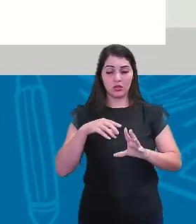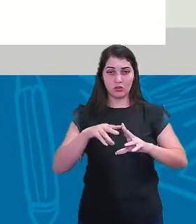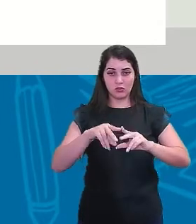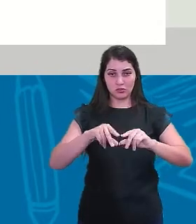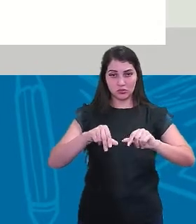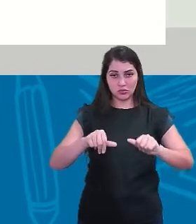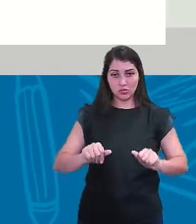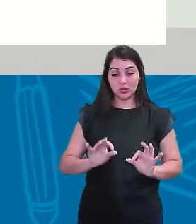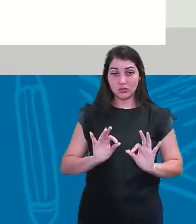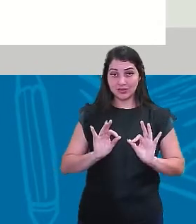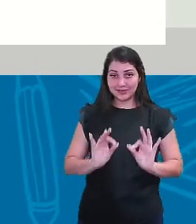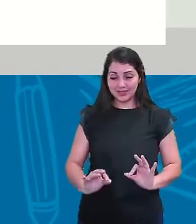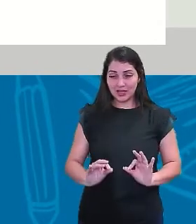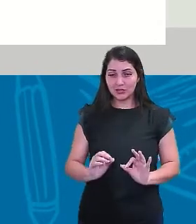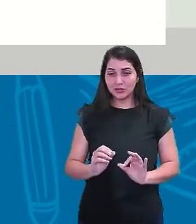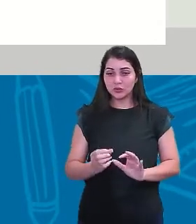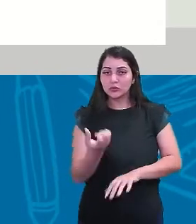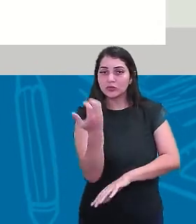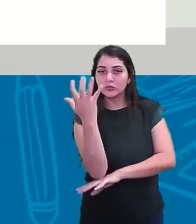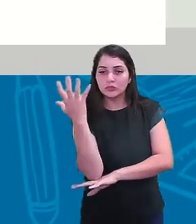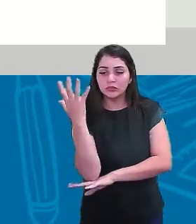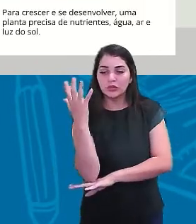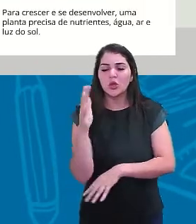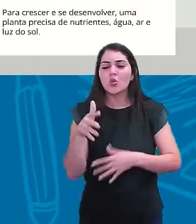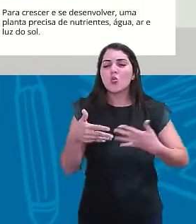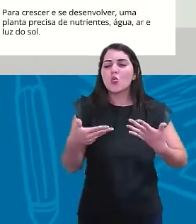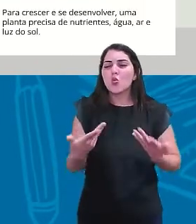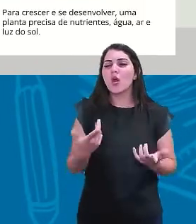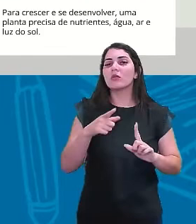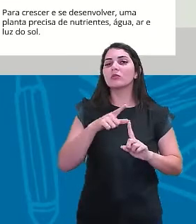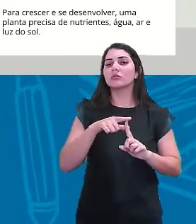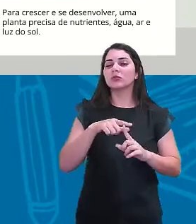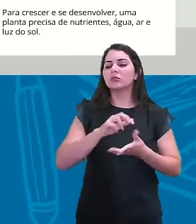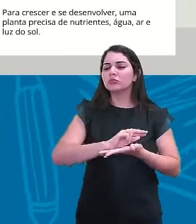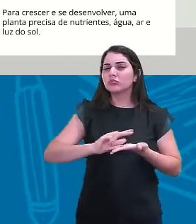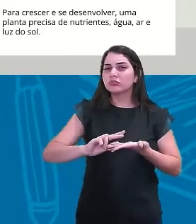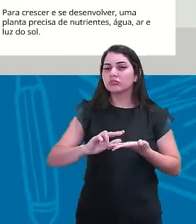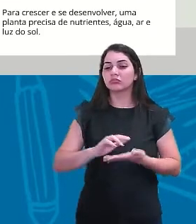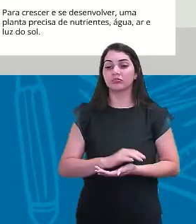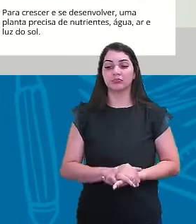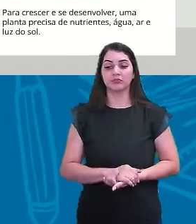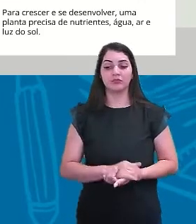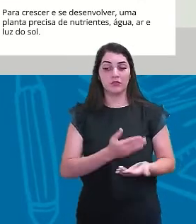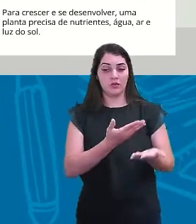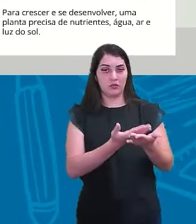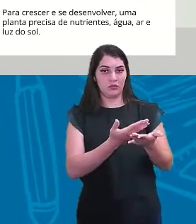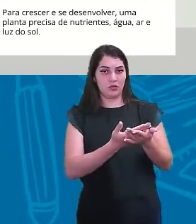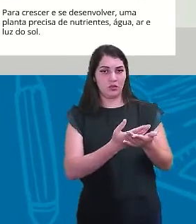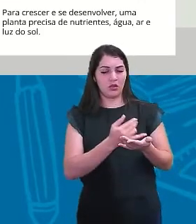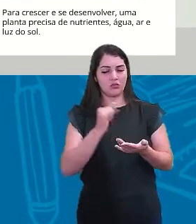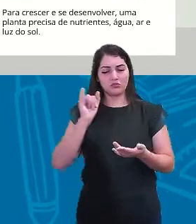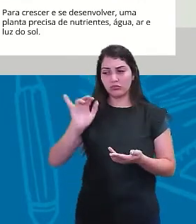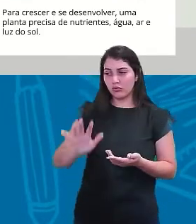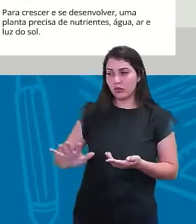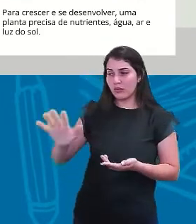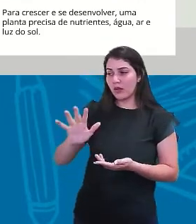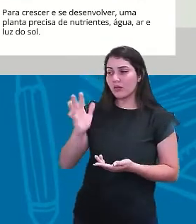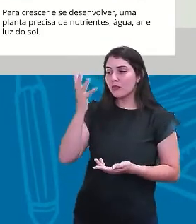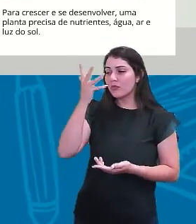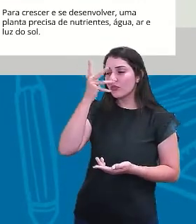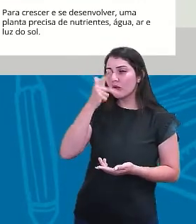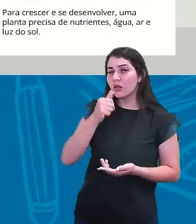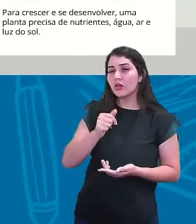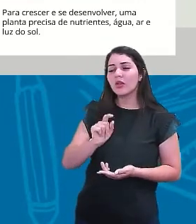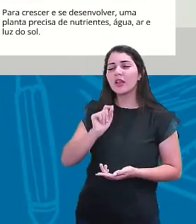o plantio. Que componentes são esses? Vamos lá estudar um pouquinho sobre isso. Olha só. Olha que imagem bonitinha. Quem aqui